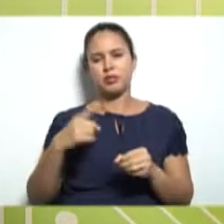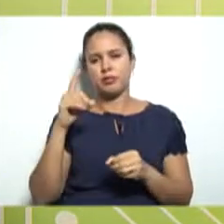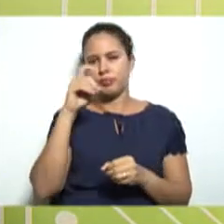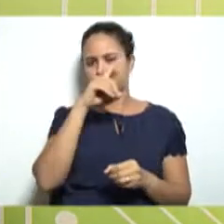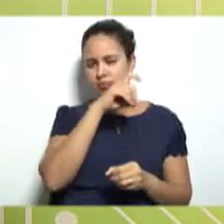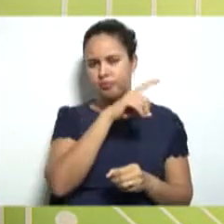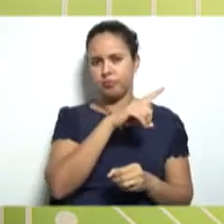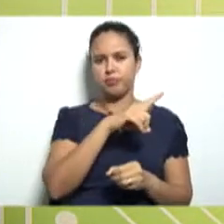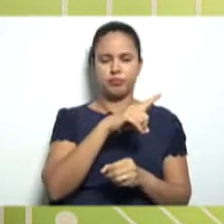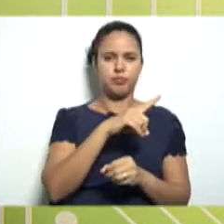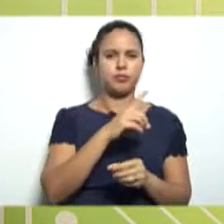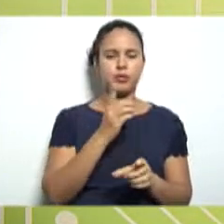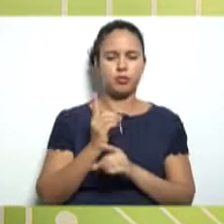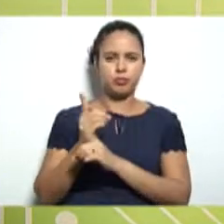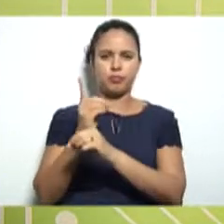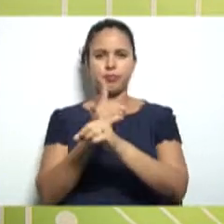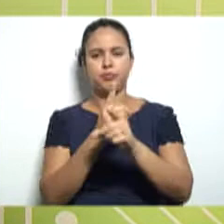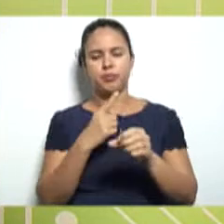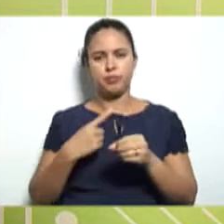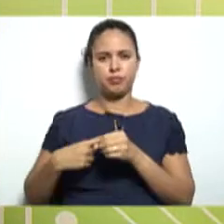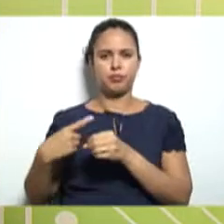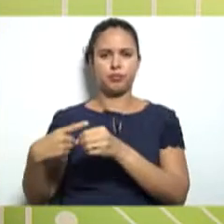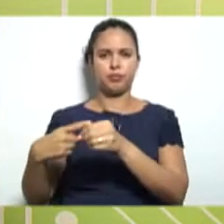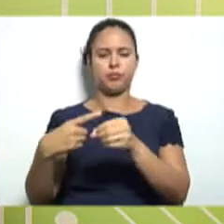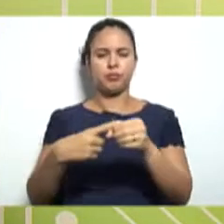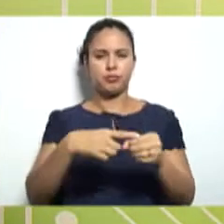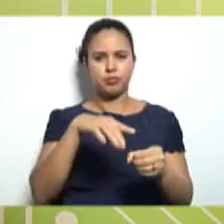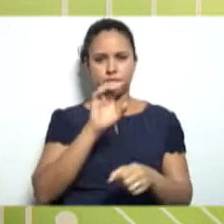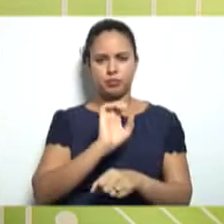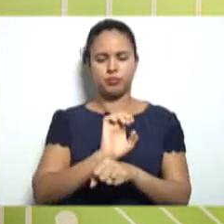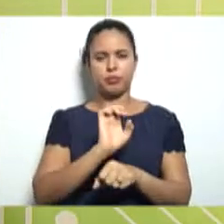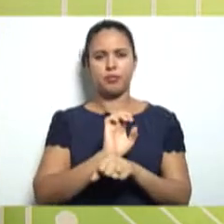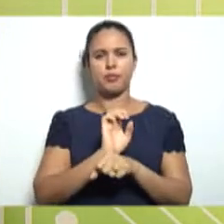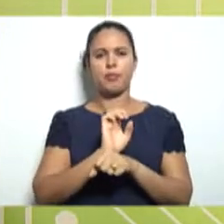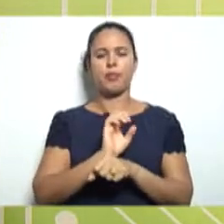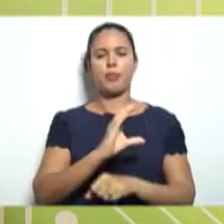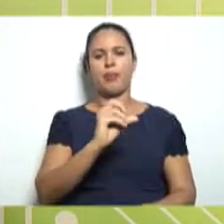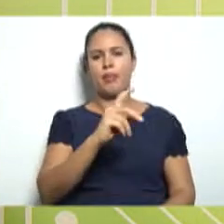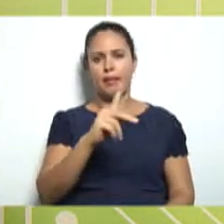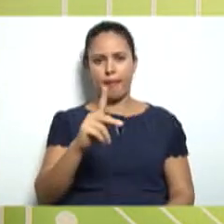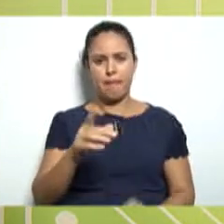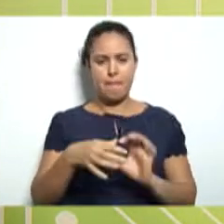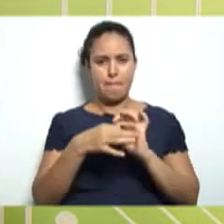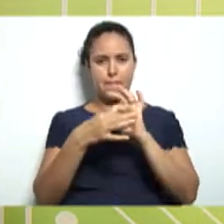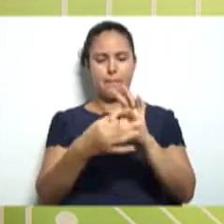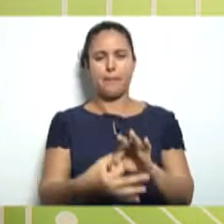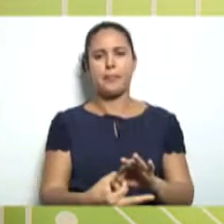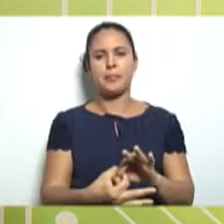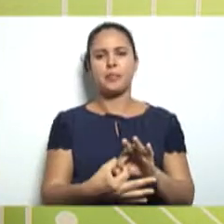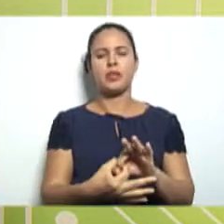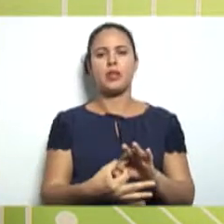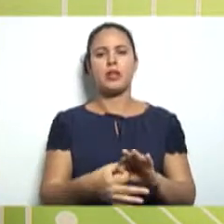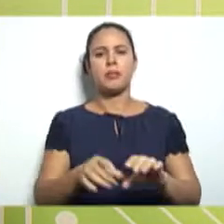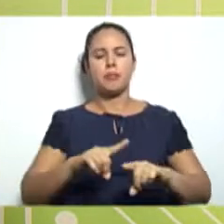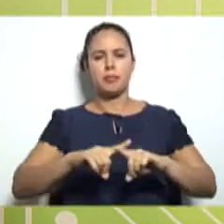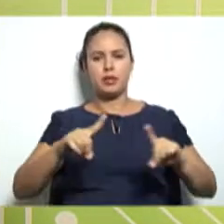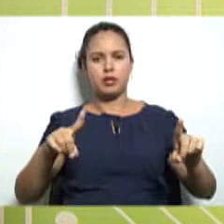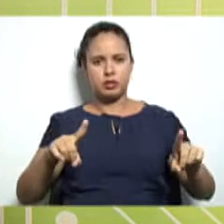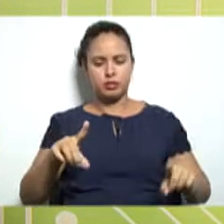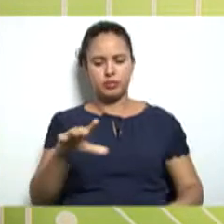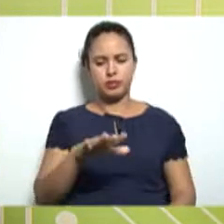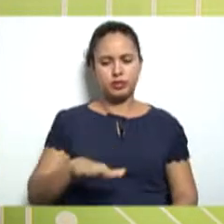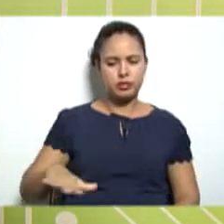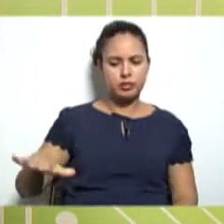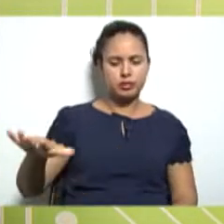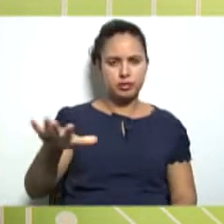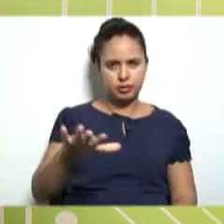principalmente no interior do nosso estado. Isso é uma cooperativa que tem muito a ver com a nossa realidade, mas que ainda não existe aqui em Rondônia. Esse ramo